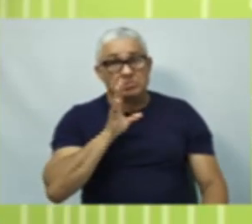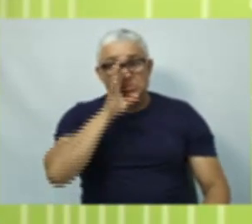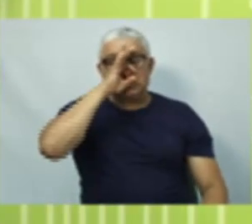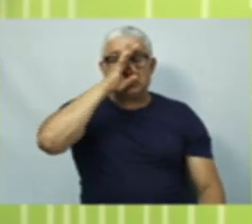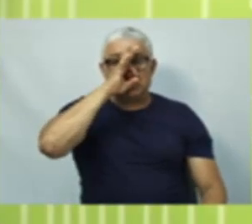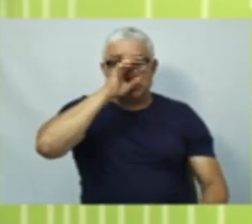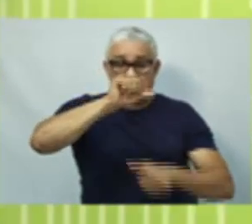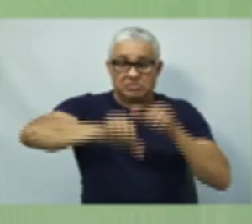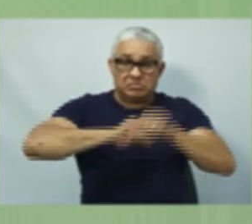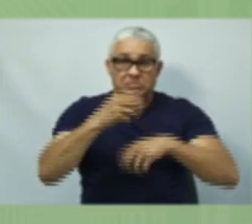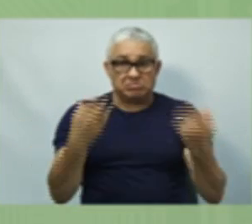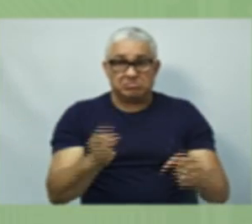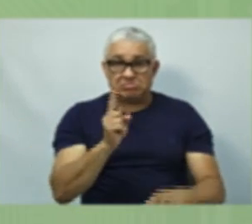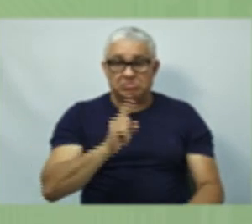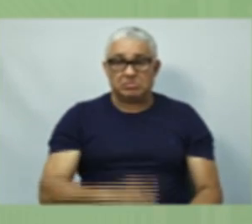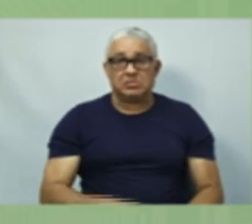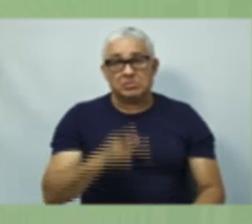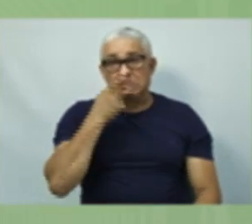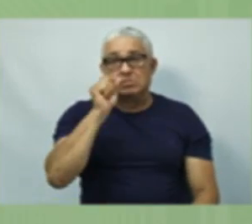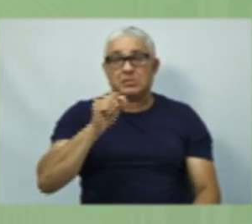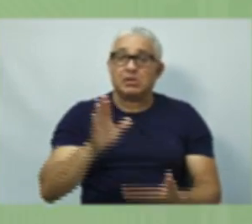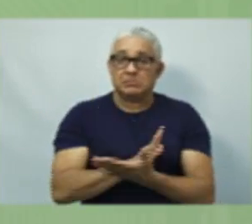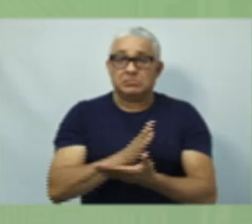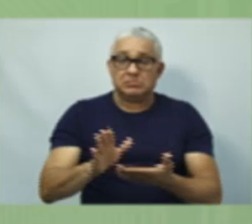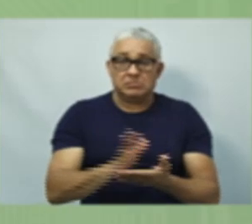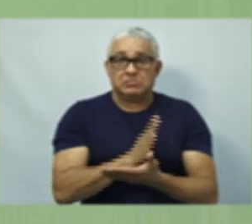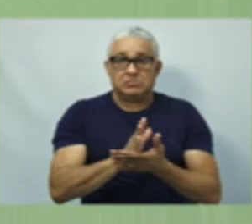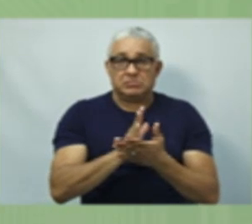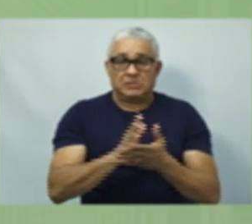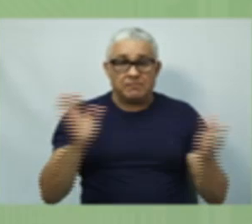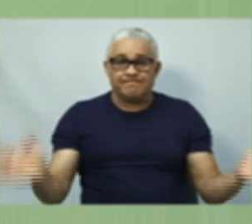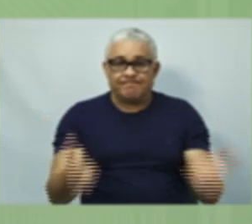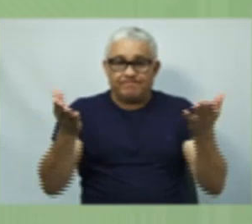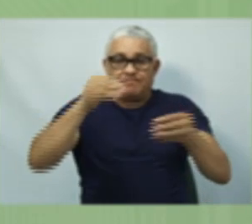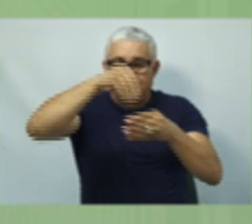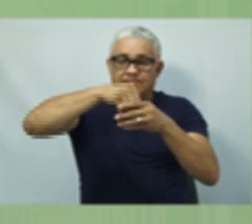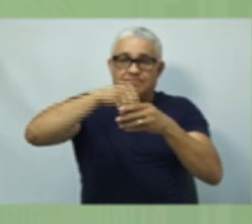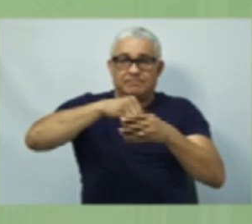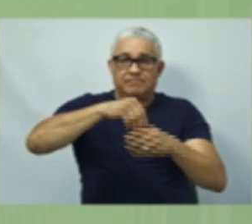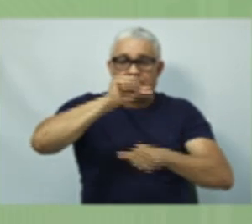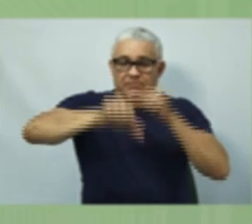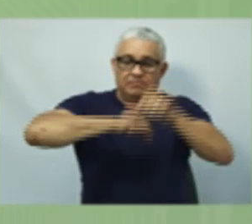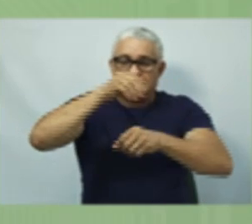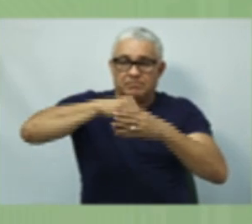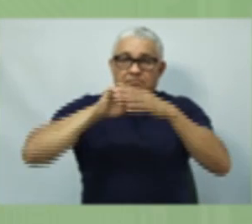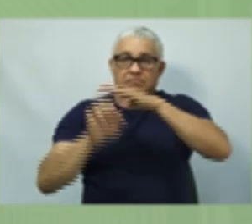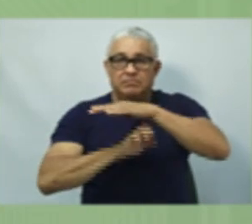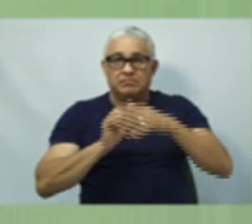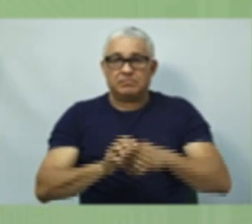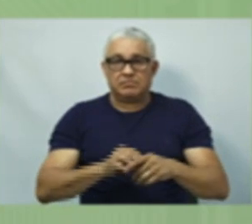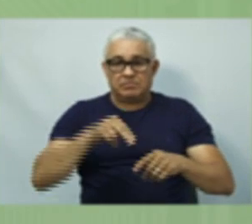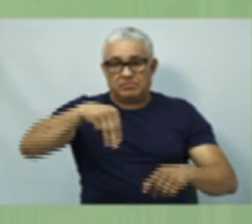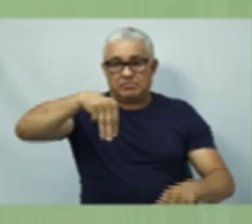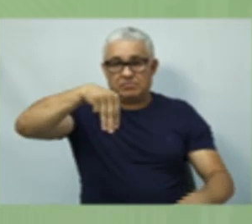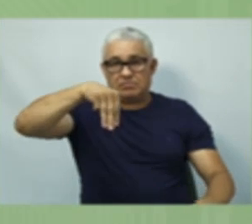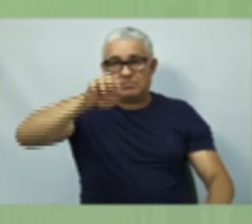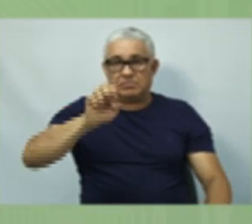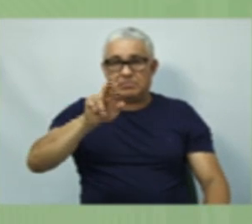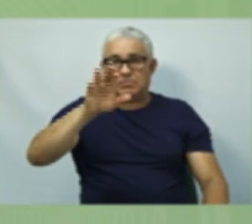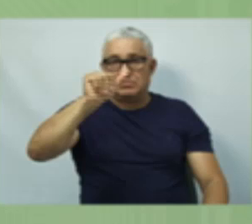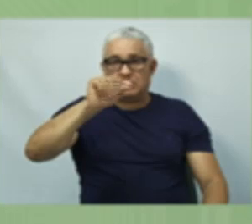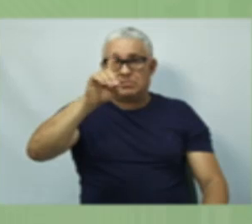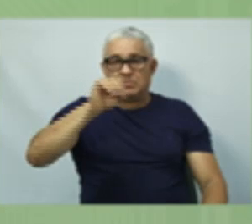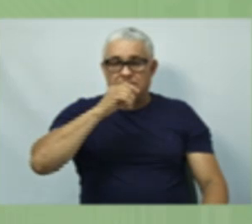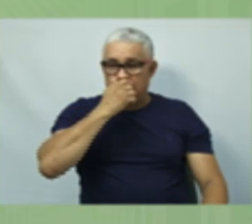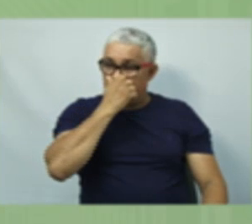mudanças? Nós falamos aí sobre alguns fatores que impulsionam a mudança dentro das organizações. Imposição do mercado.